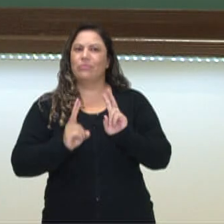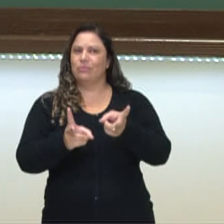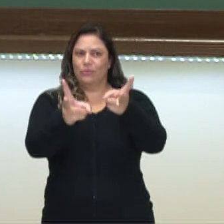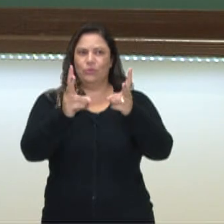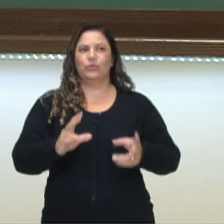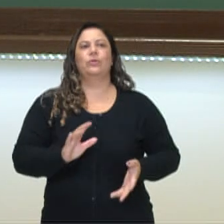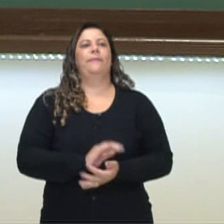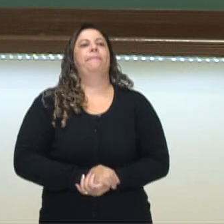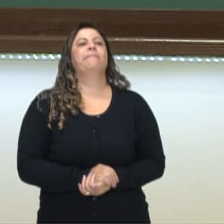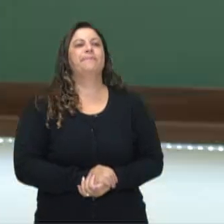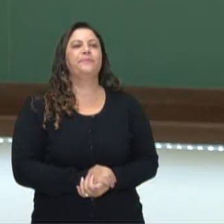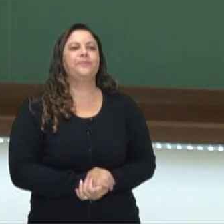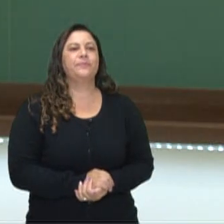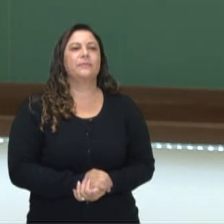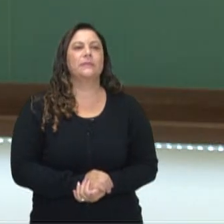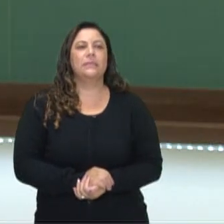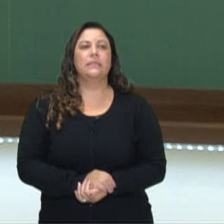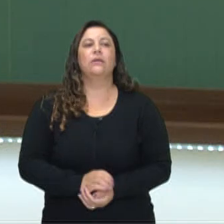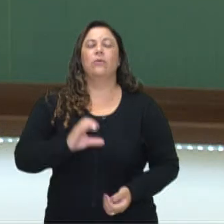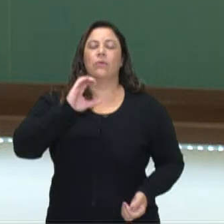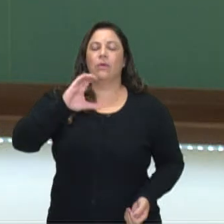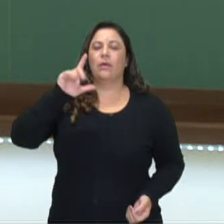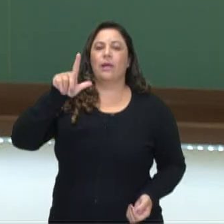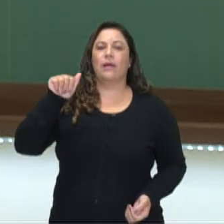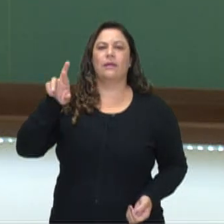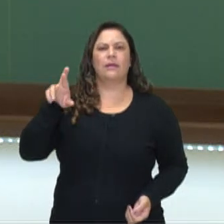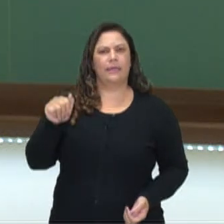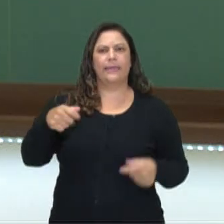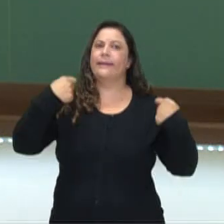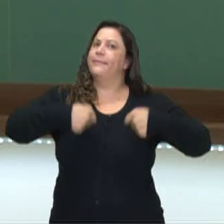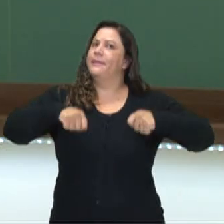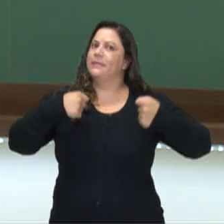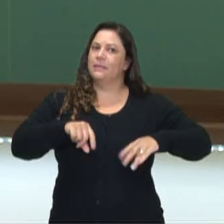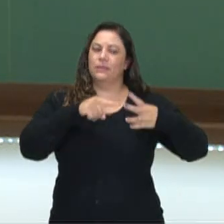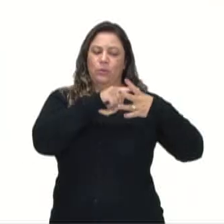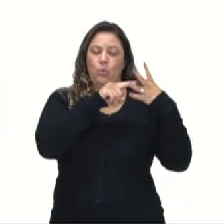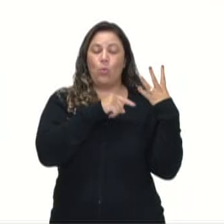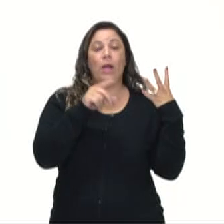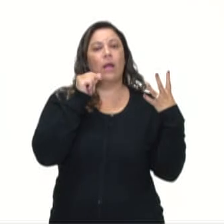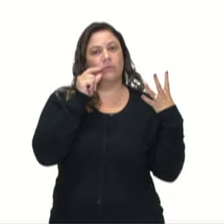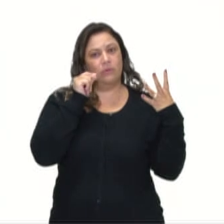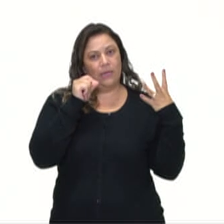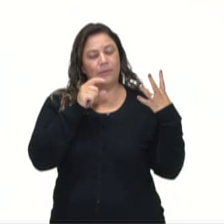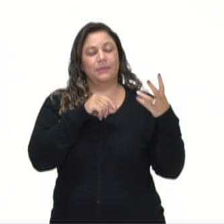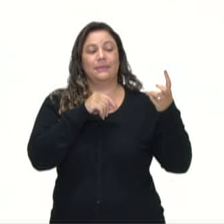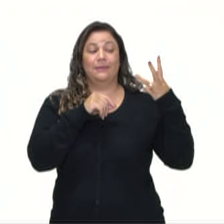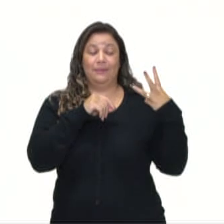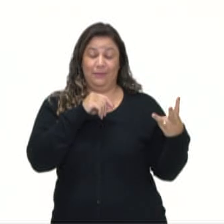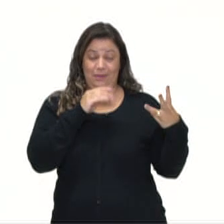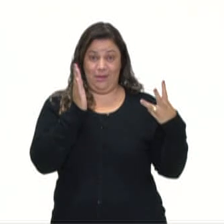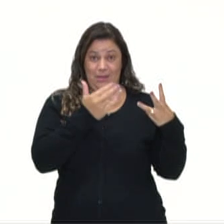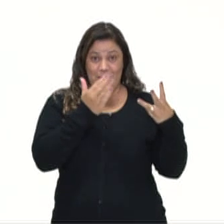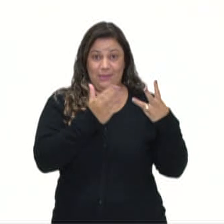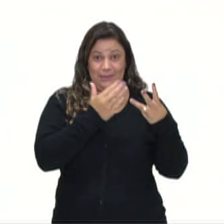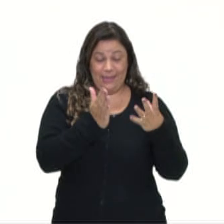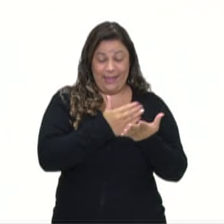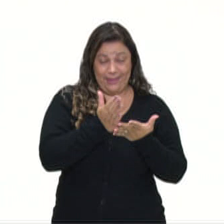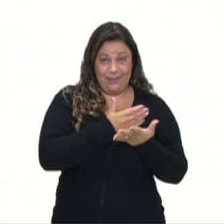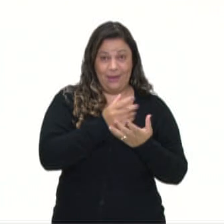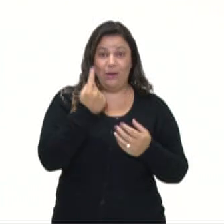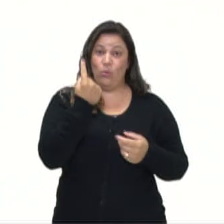O problema diz o quê? Que Clara precisa de 4 lápis, 3 cadernos, uma